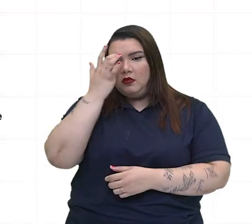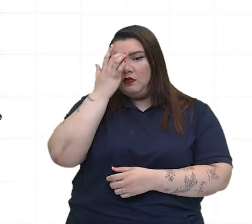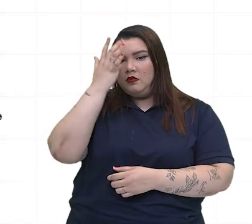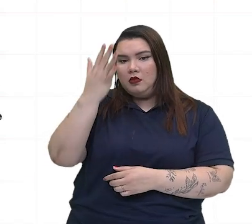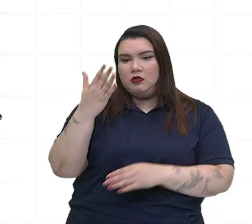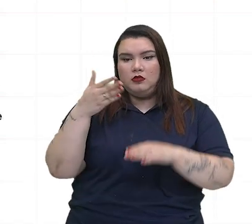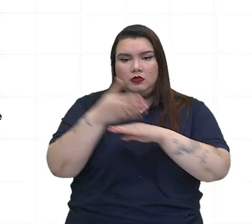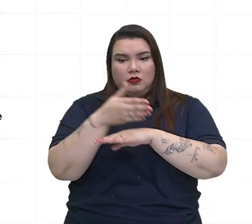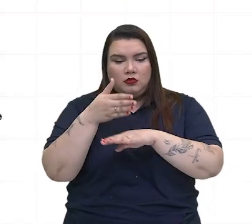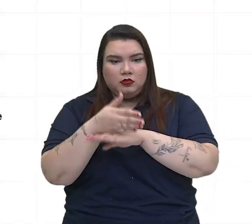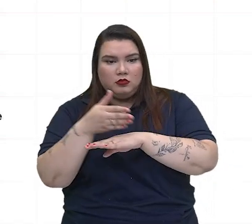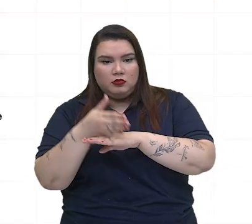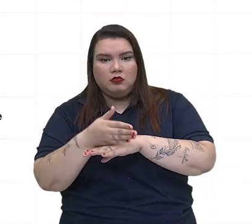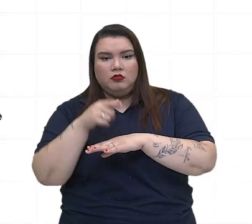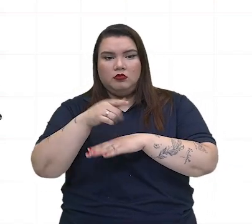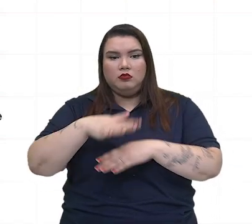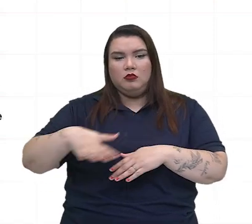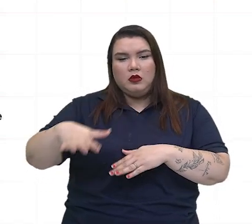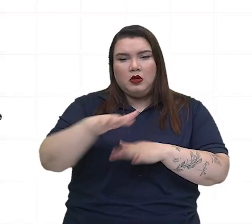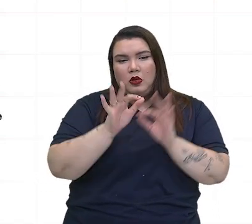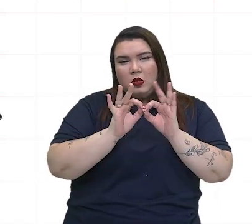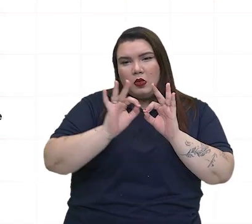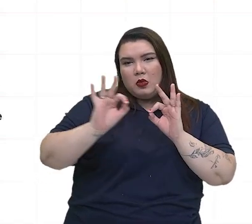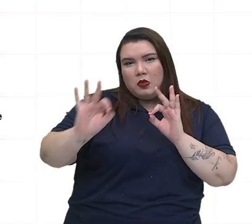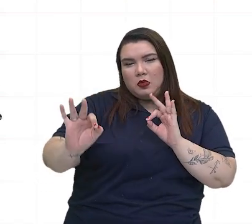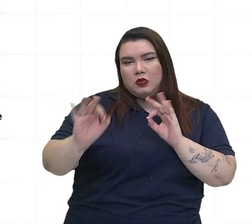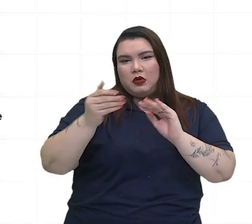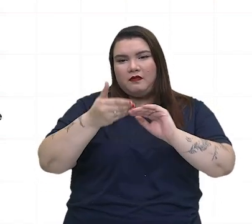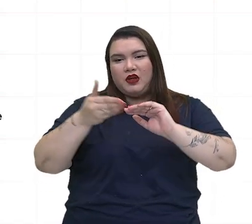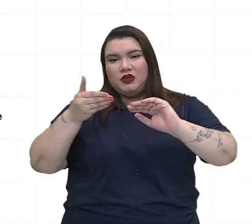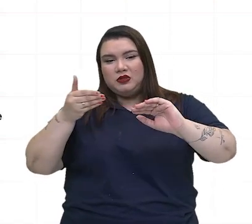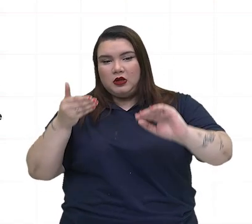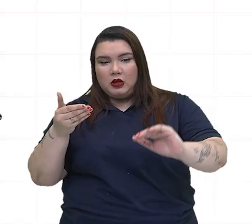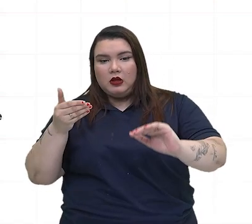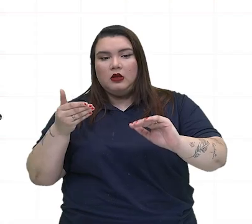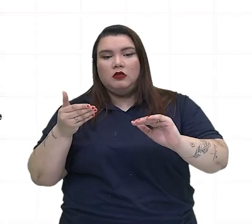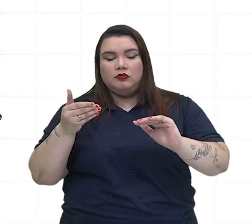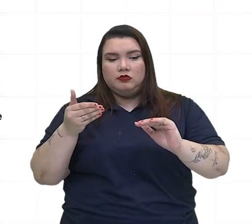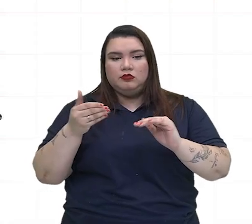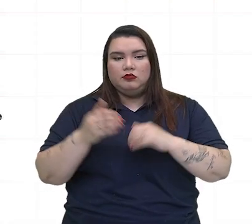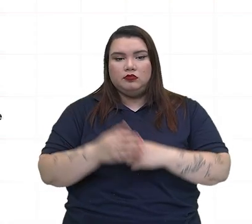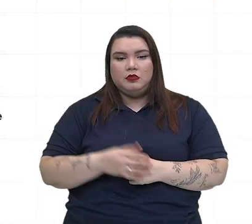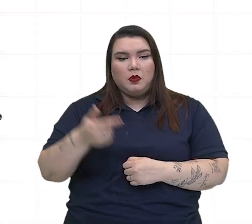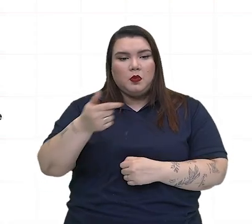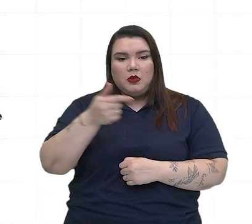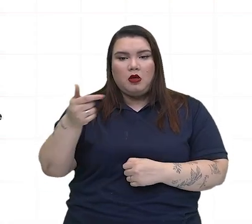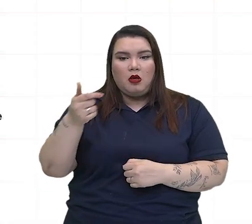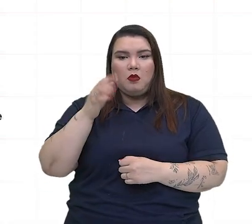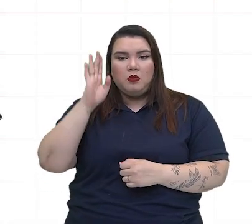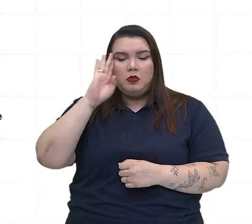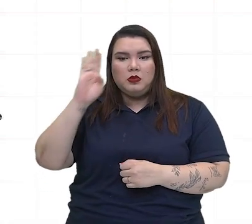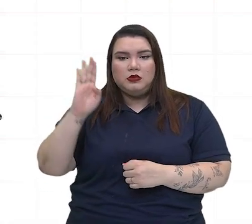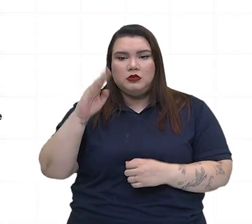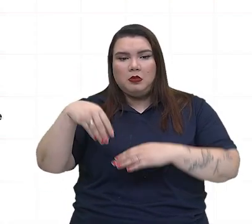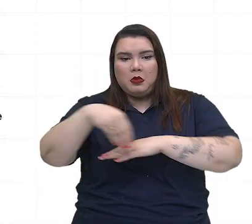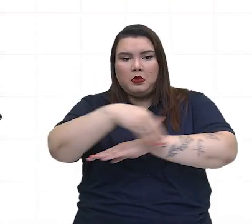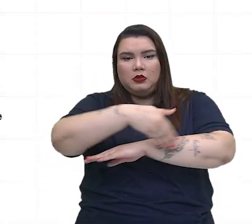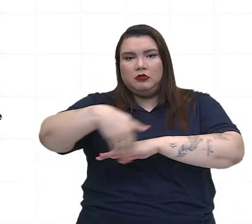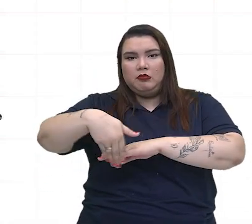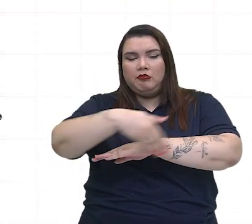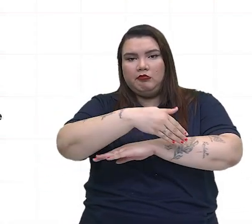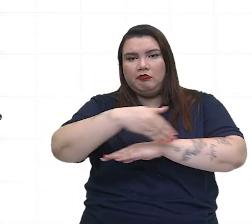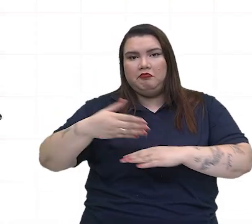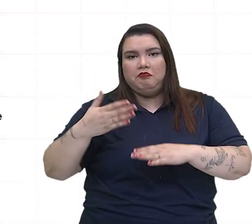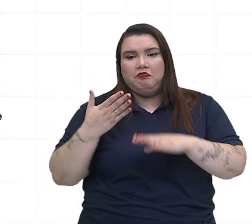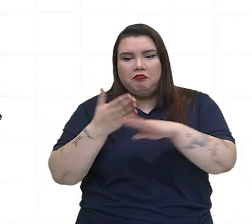o acesso a essas áreas remotas ou isoladas que não são diretamente